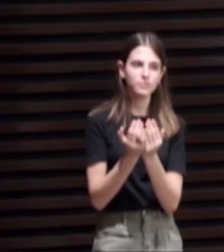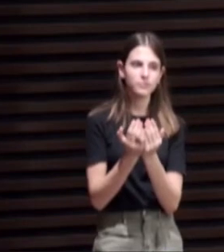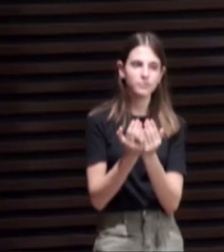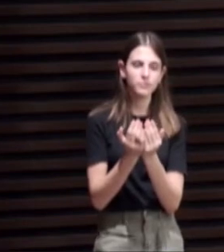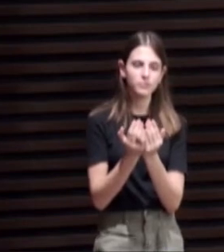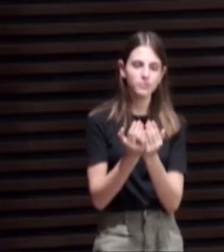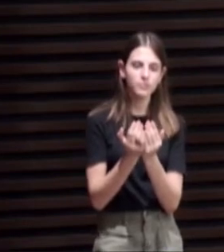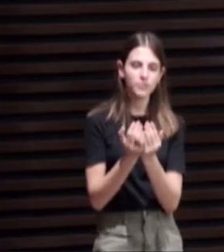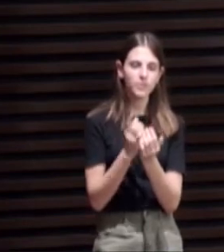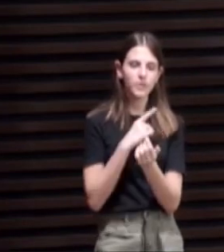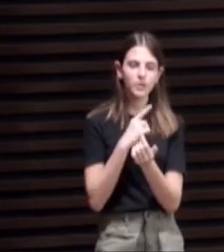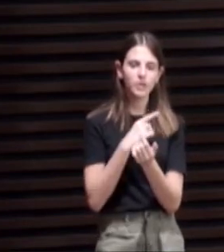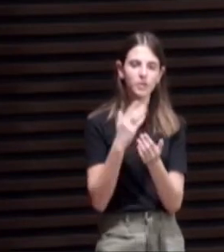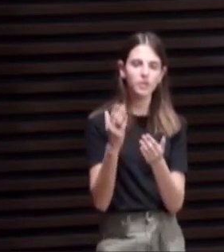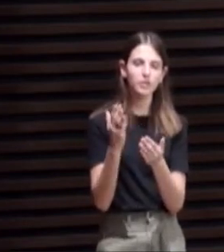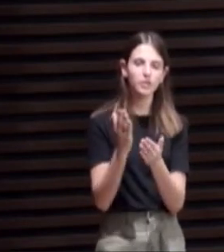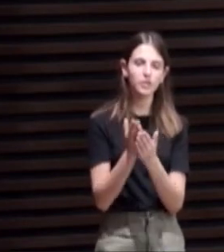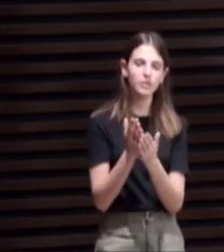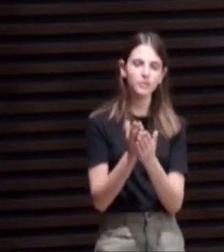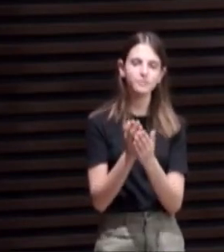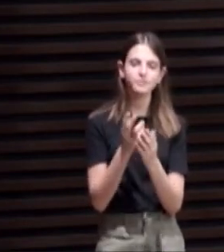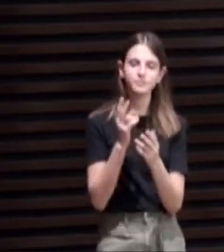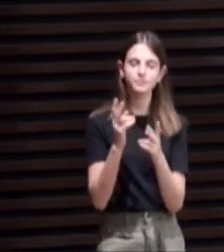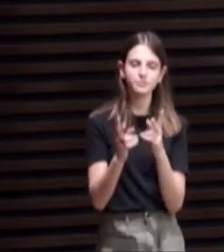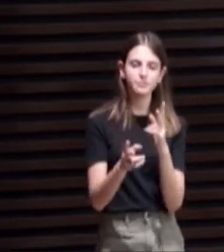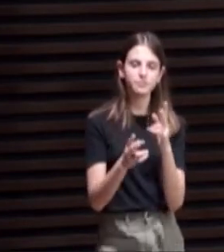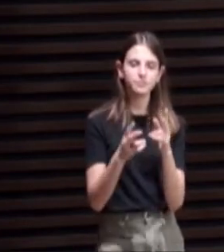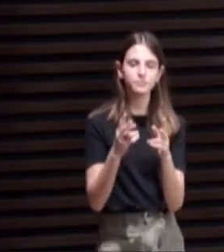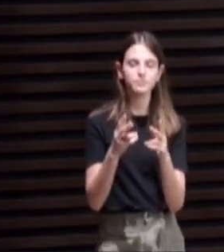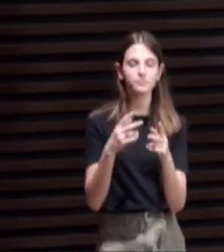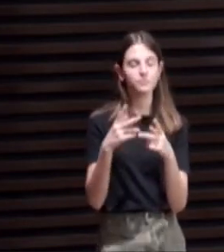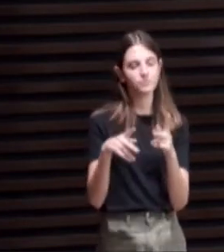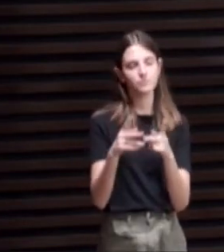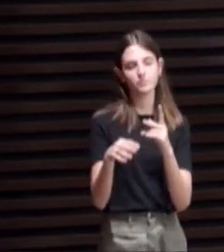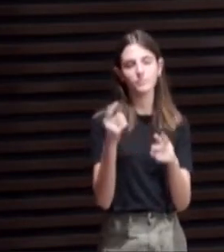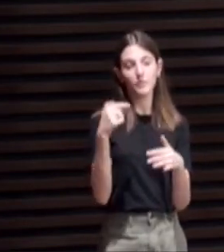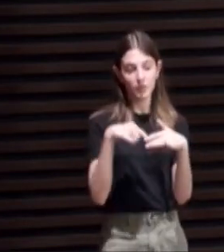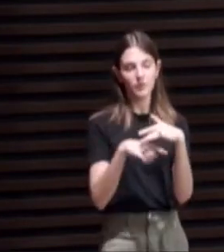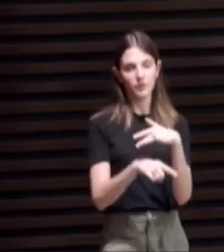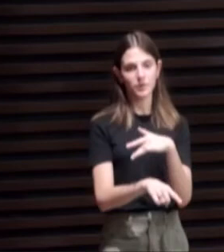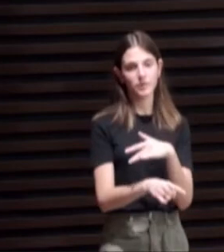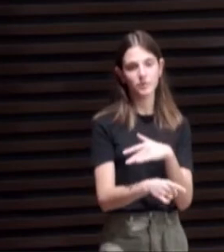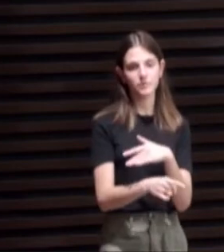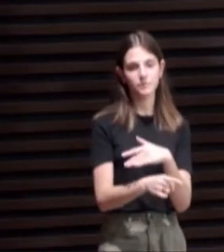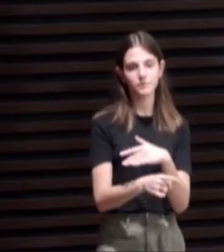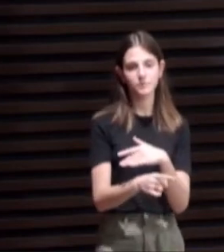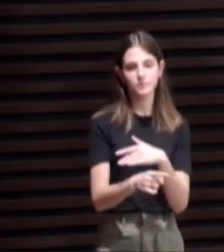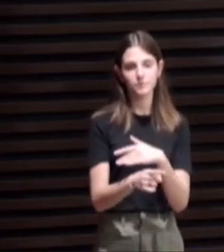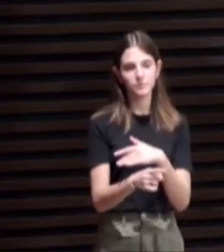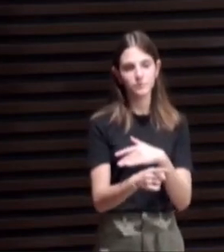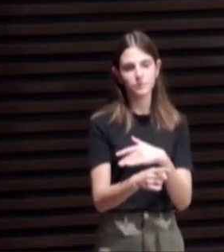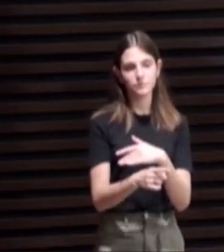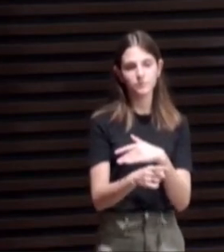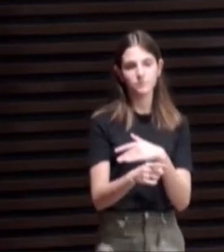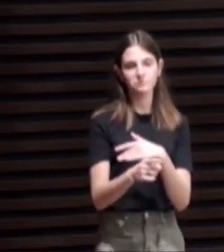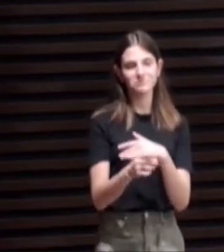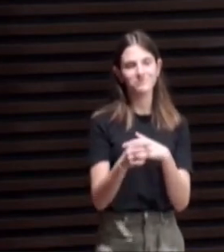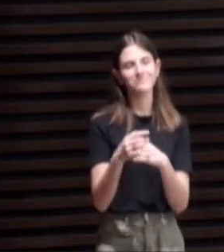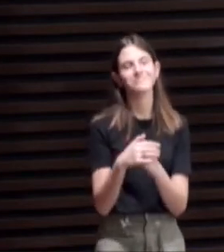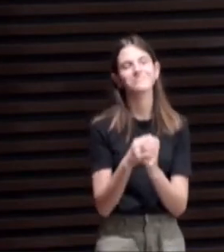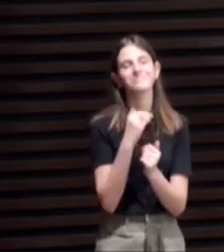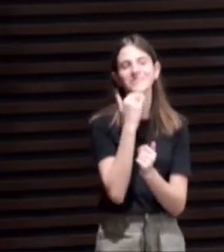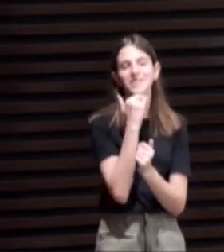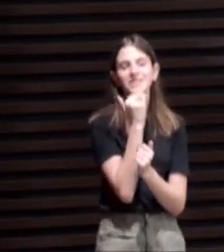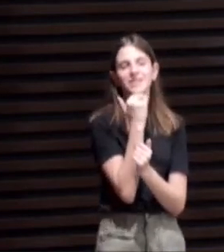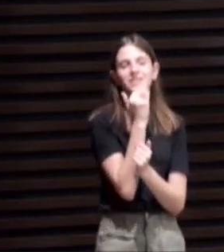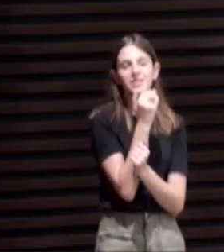Jesus não desceu ao inferno, e tem gente que é também crente que diz que Jesus desceu ao inferno. Ou seja, nem o credo apostólico tem uma unanimidade, mas todos concordam